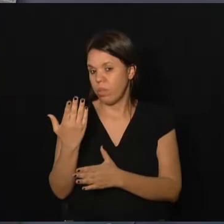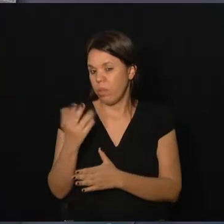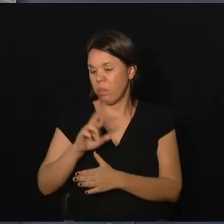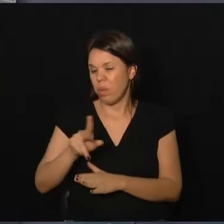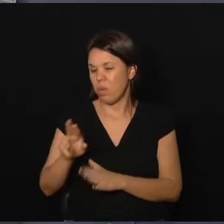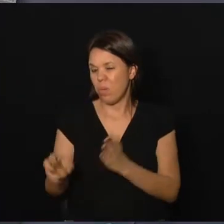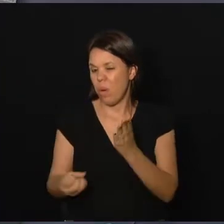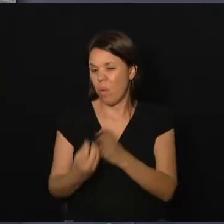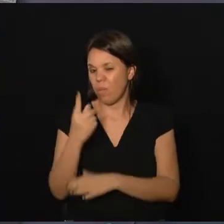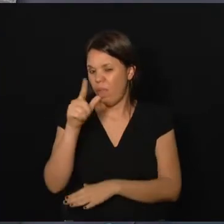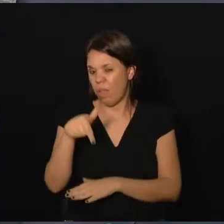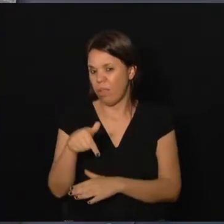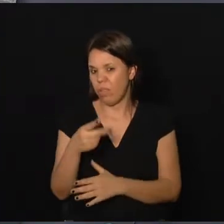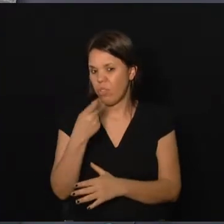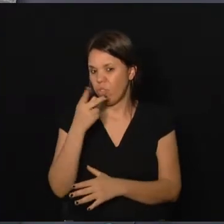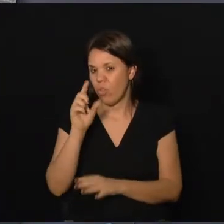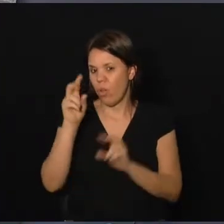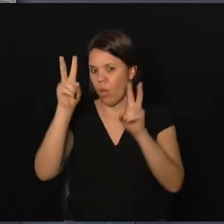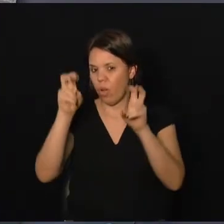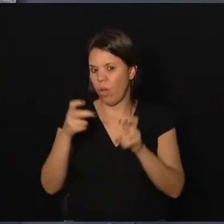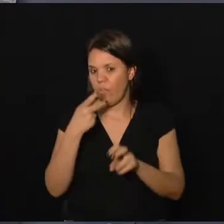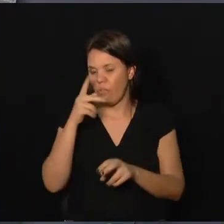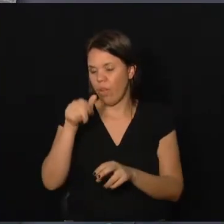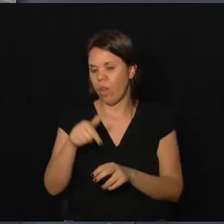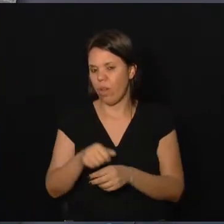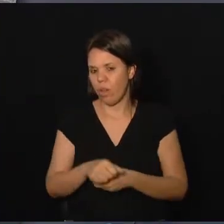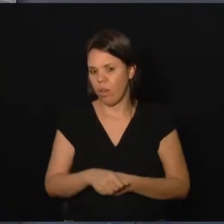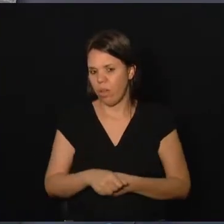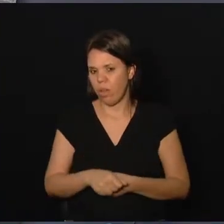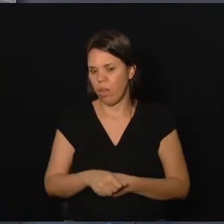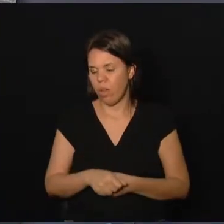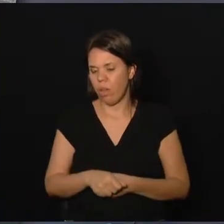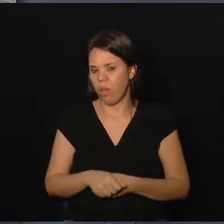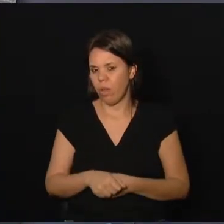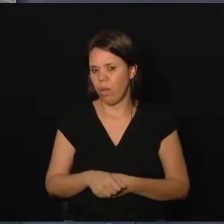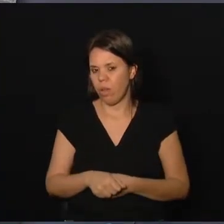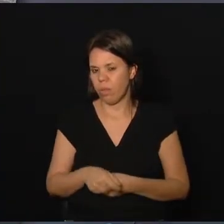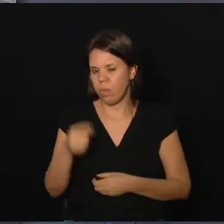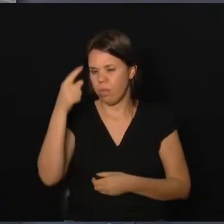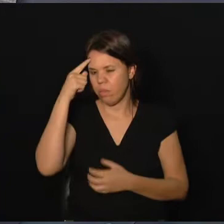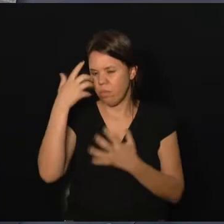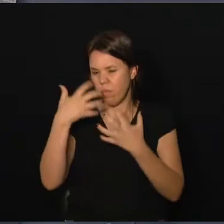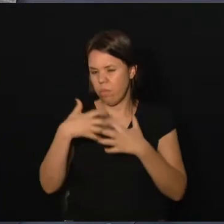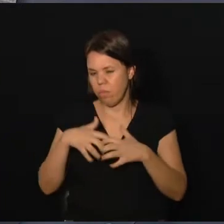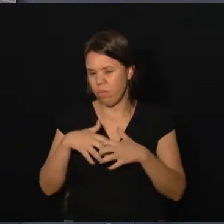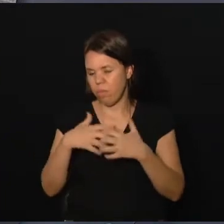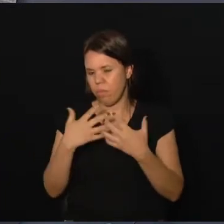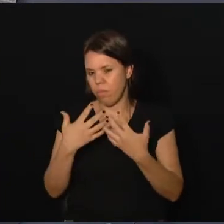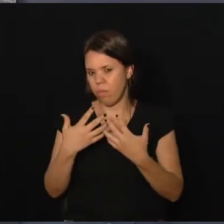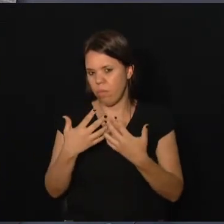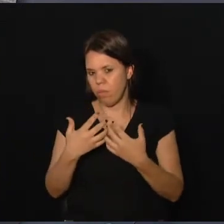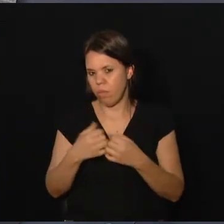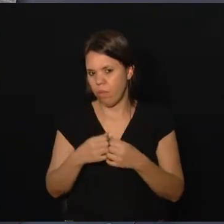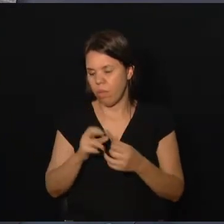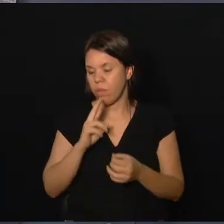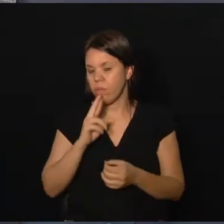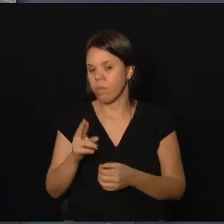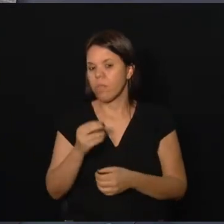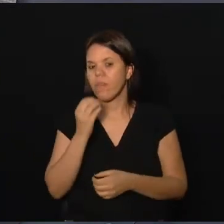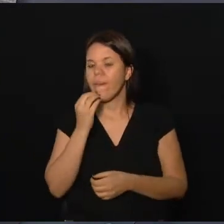é. Então, eu só quero colocar o ponto para que vocês possam